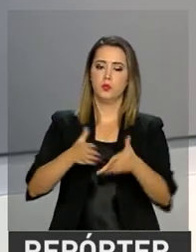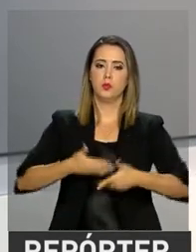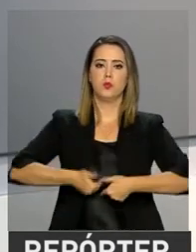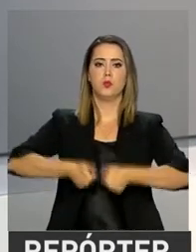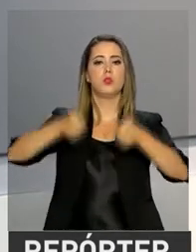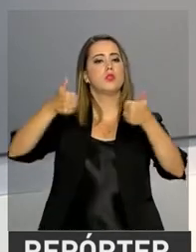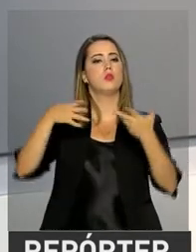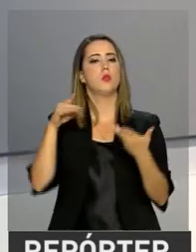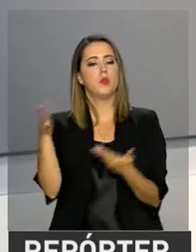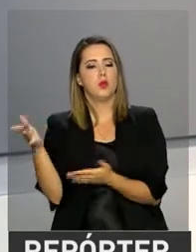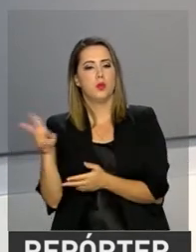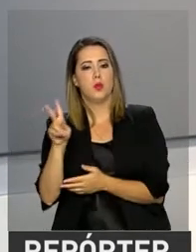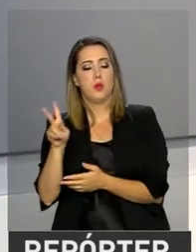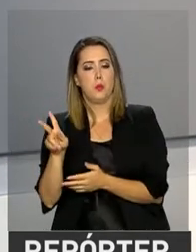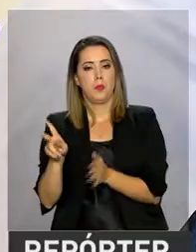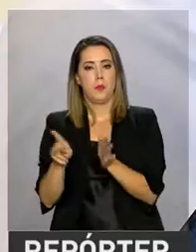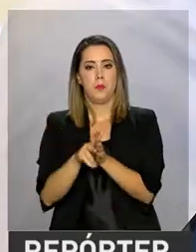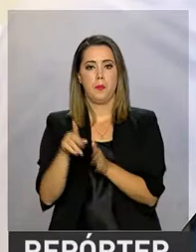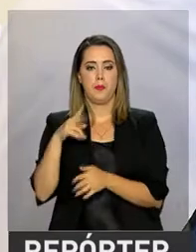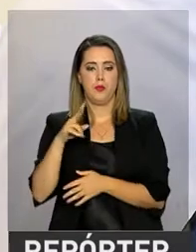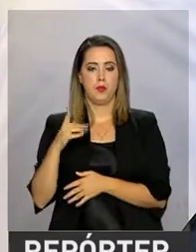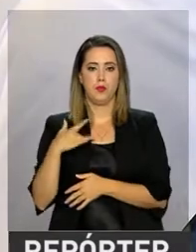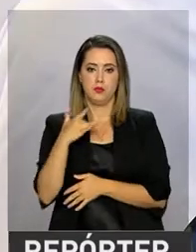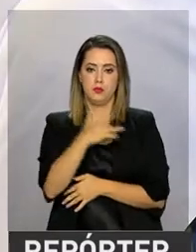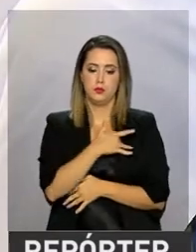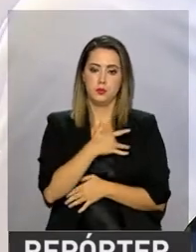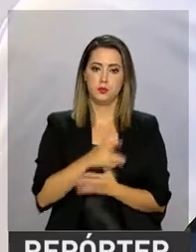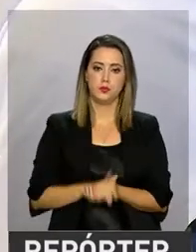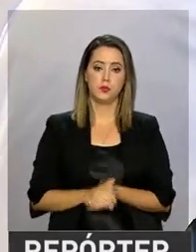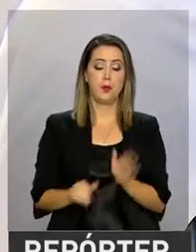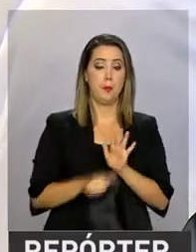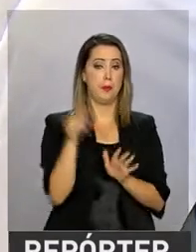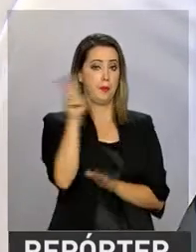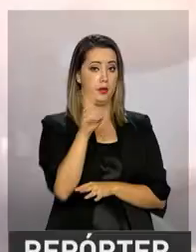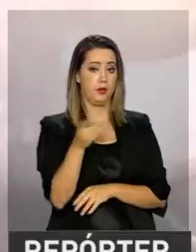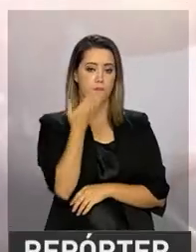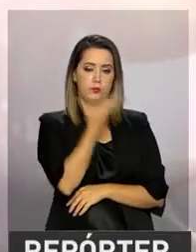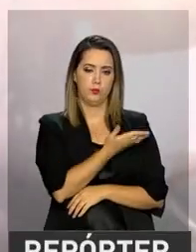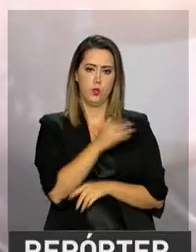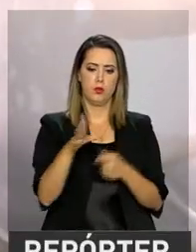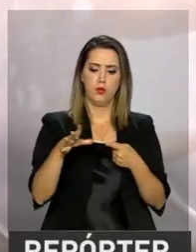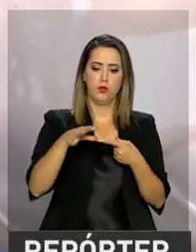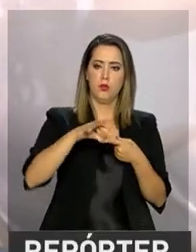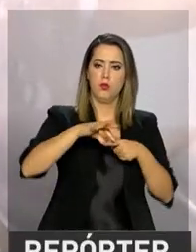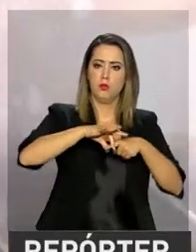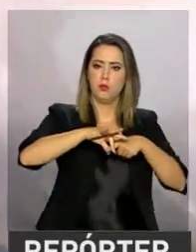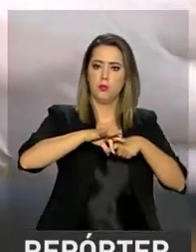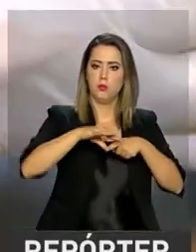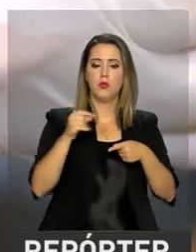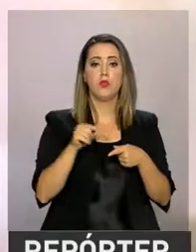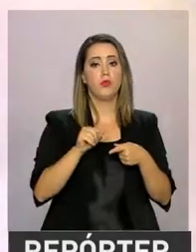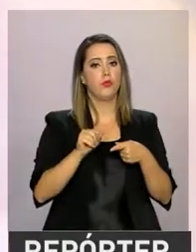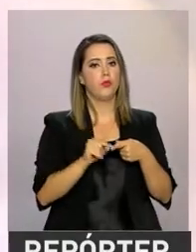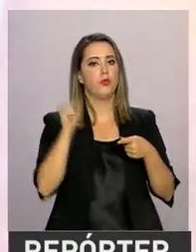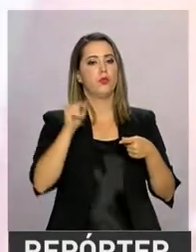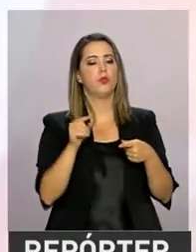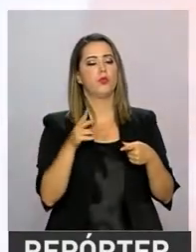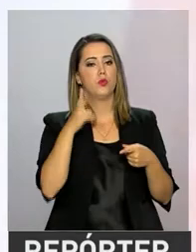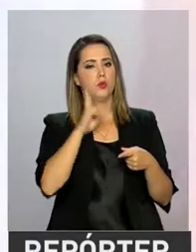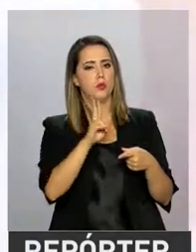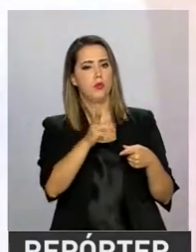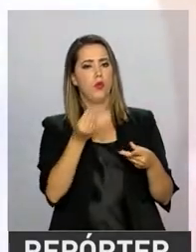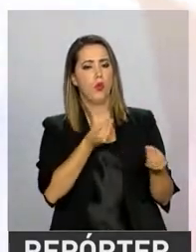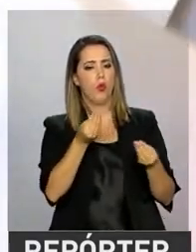mais atenta à própria saúde. Pela primeira vez, Alex furou o dedo para medir a glicemia. Ele conta